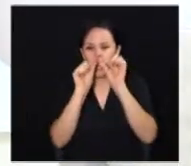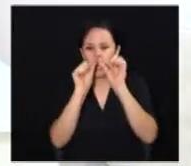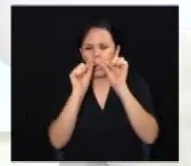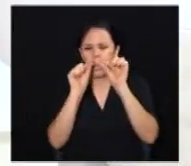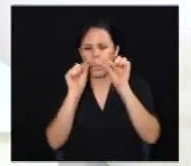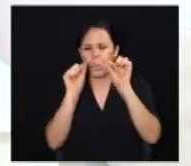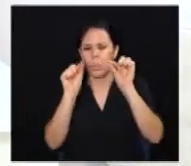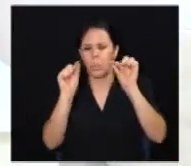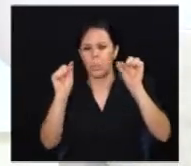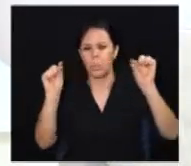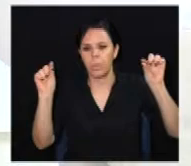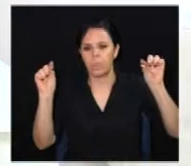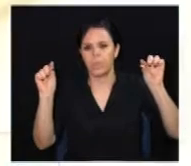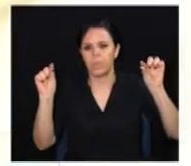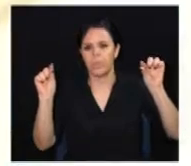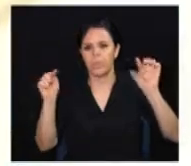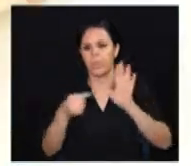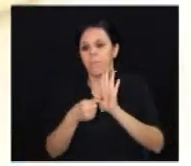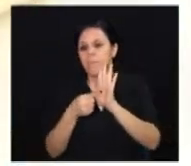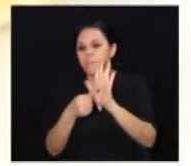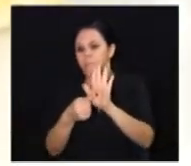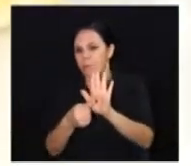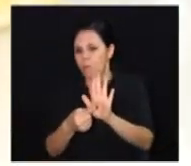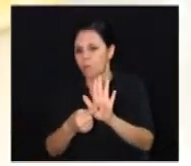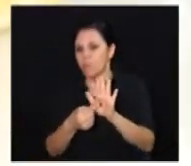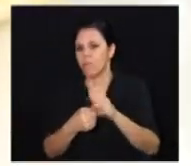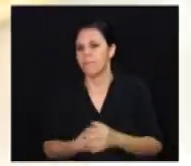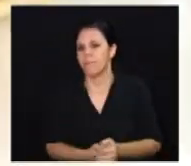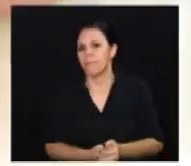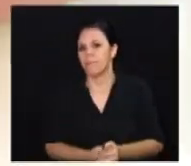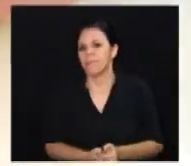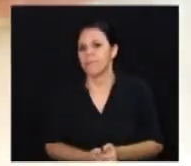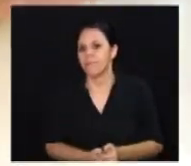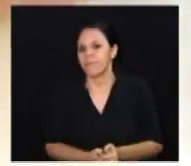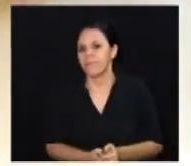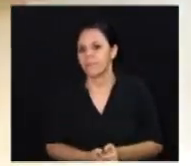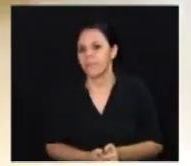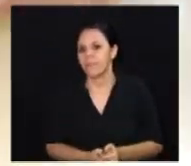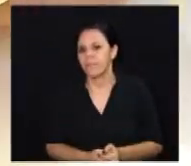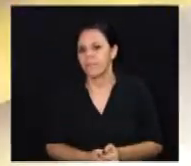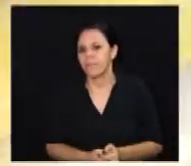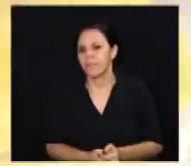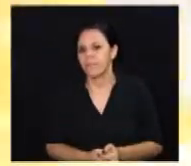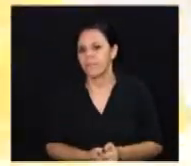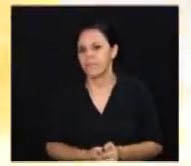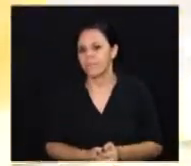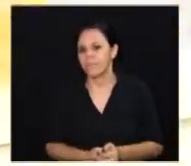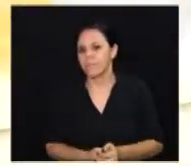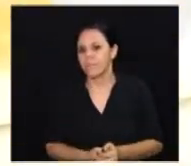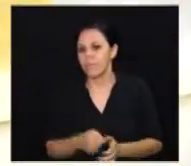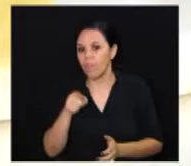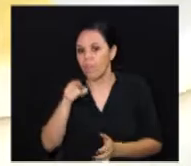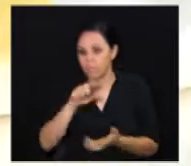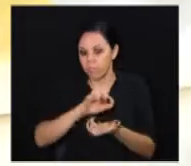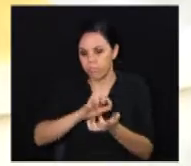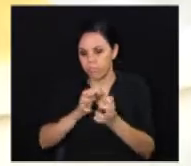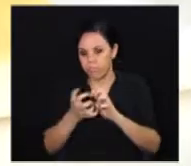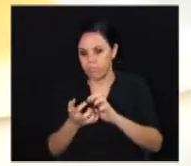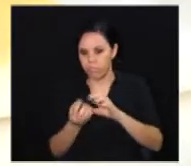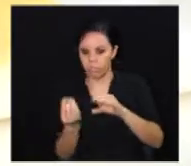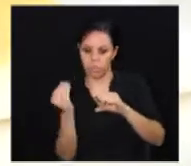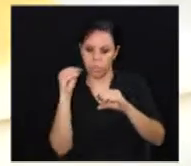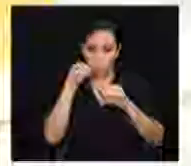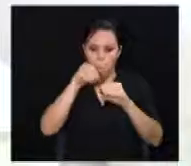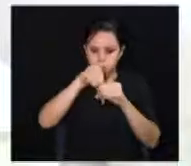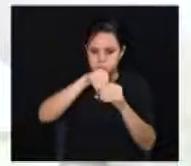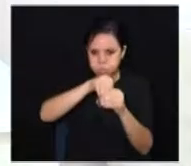pra pegar aqui, vamos mostrar pro pessoal. Ela é bem fininha mesmo. É muito fina. A massa recheada, o intuito